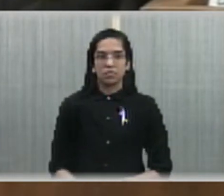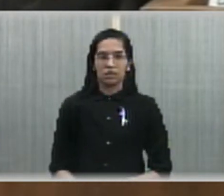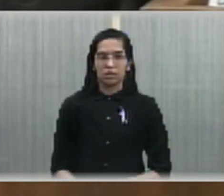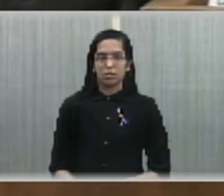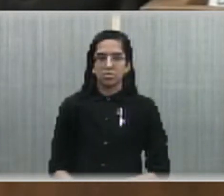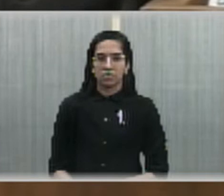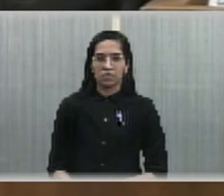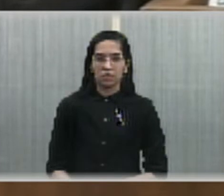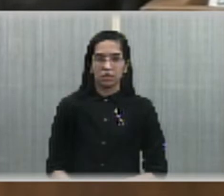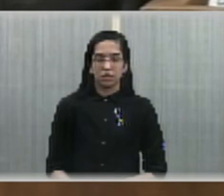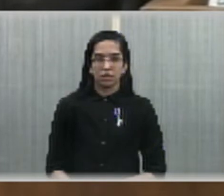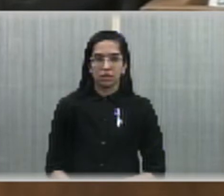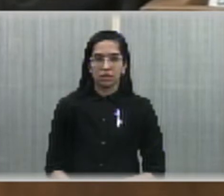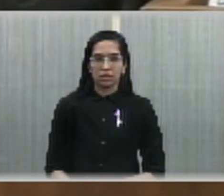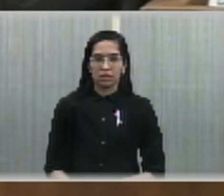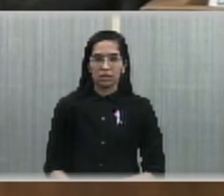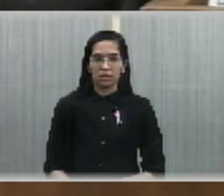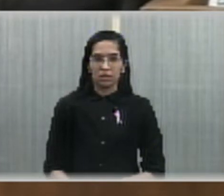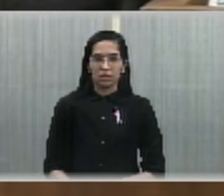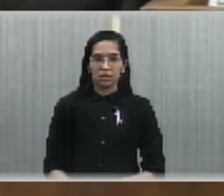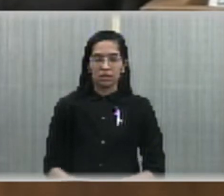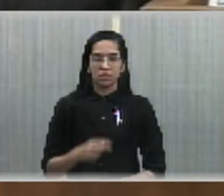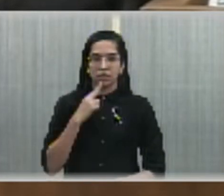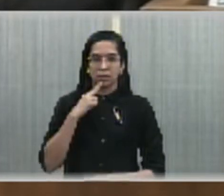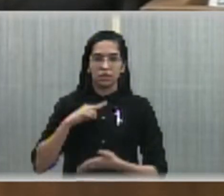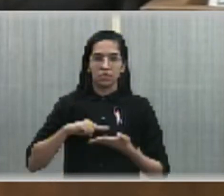Encaminha-se o expediente número em